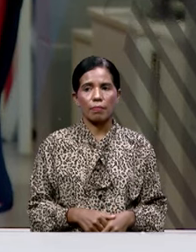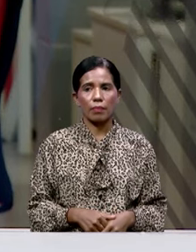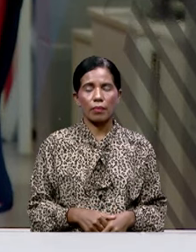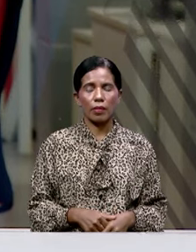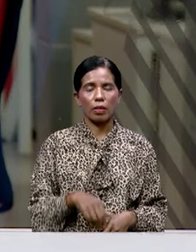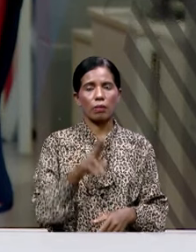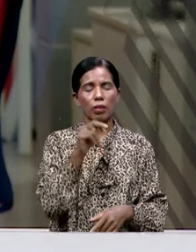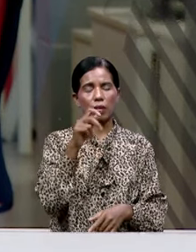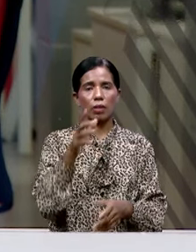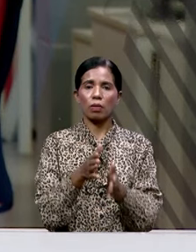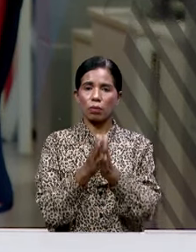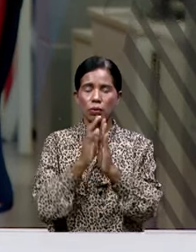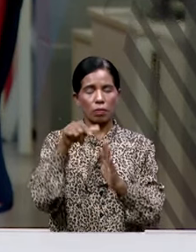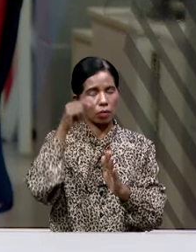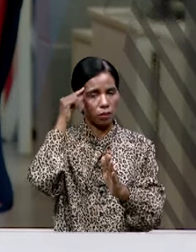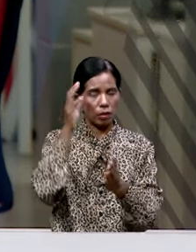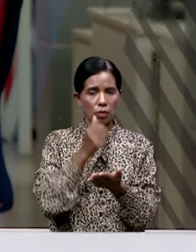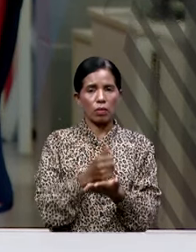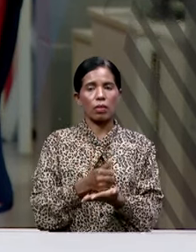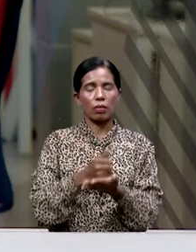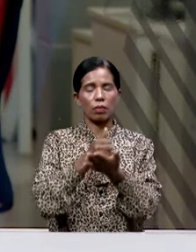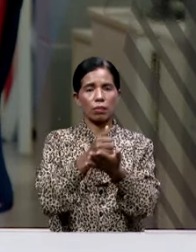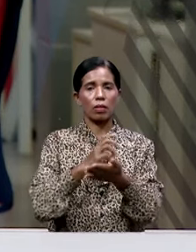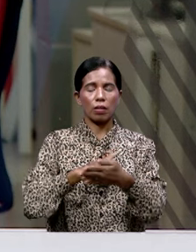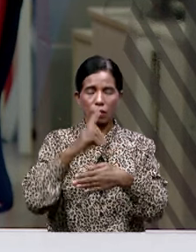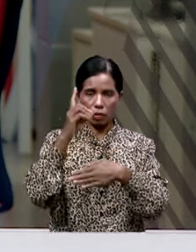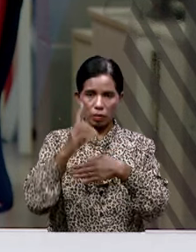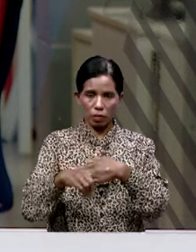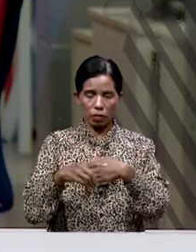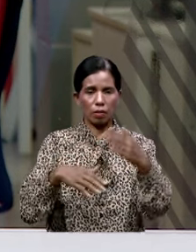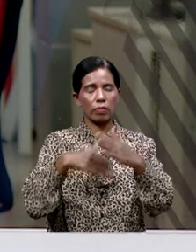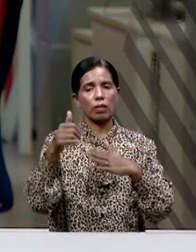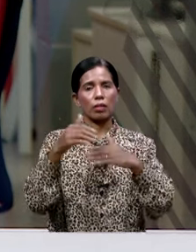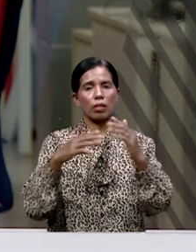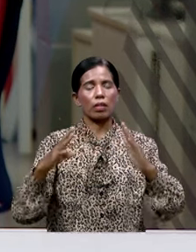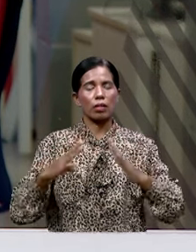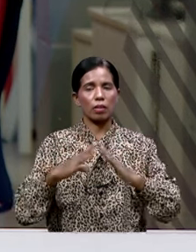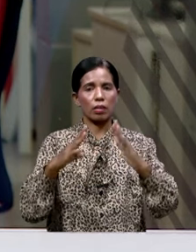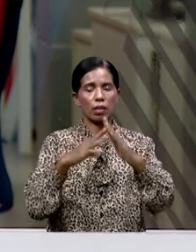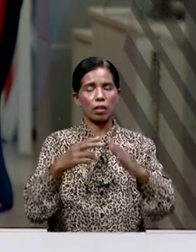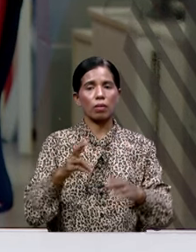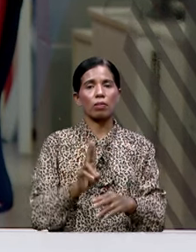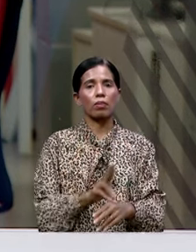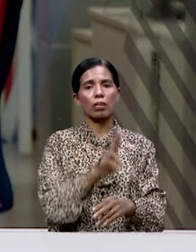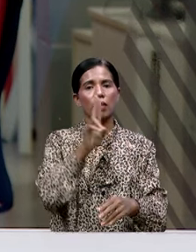Reitor UNITEL e Russo Governo, a total atenção para desenvolvimento infraestrutura cidade universitária Hera.